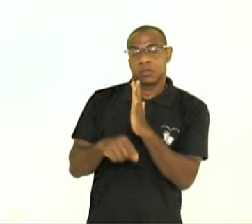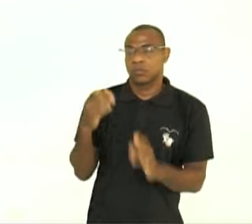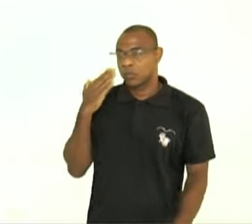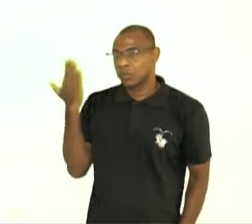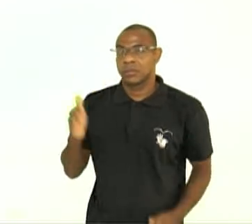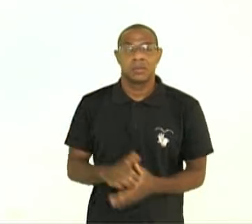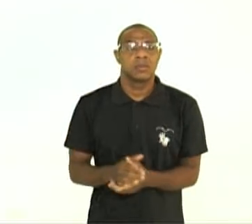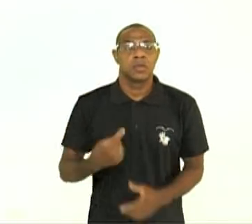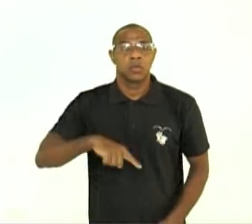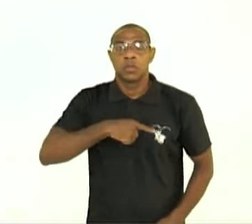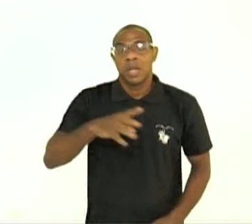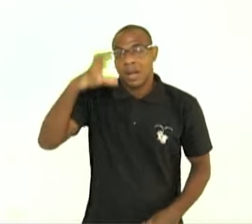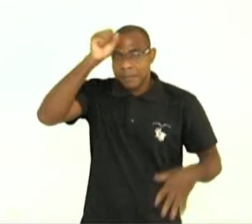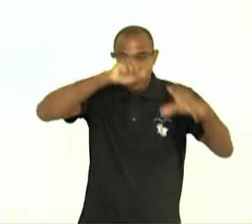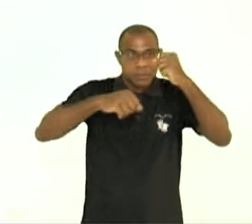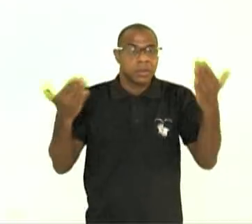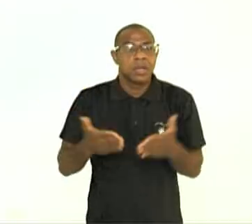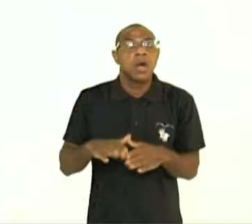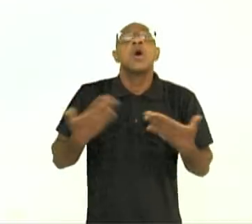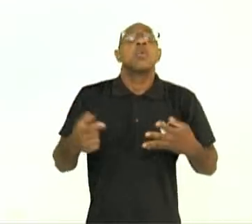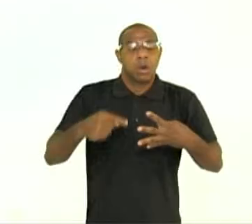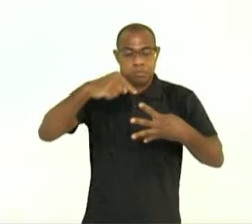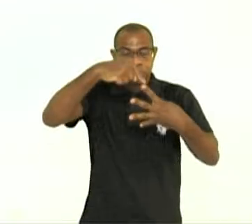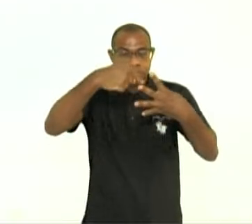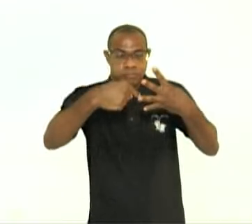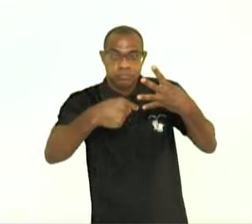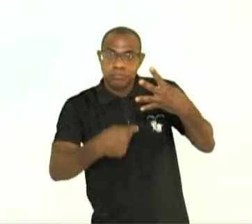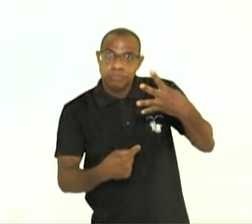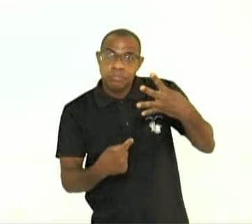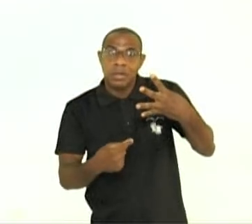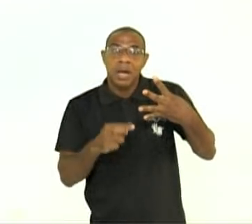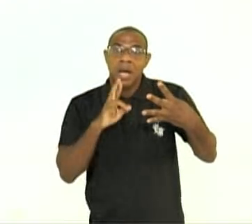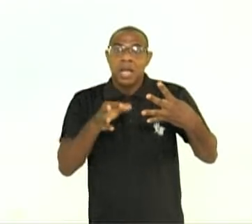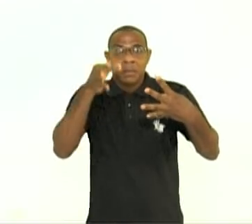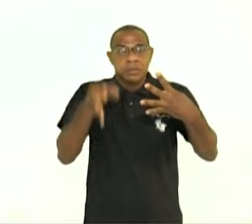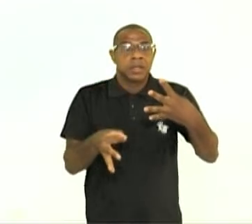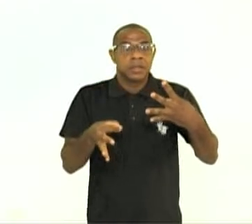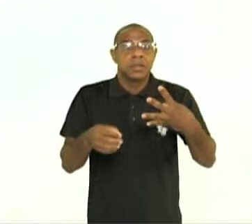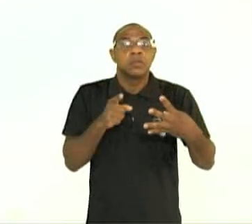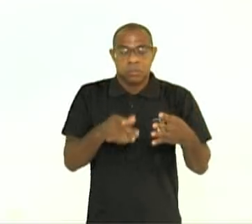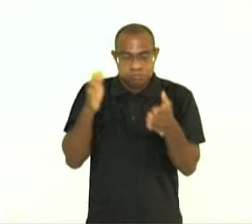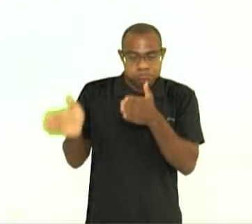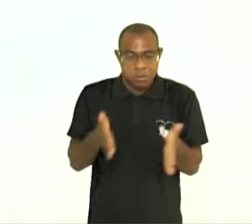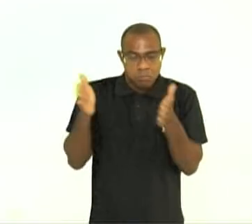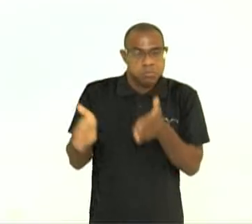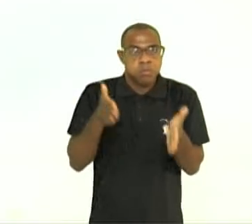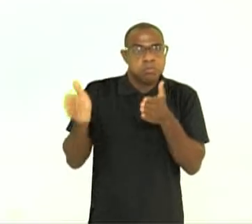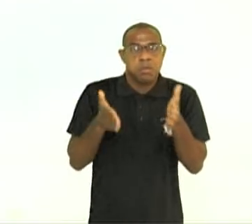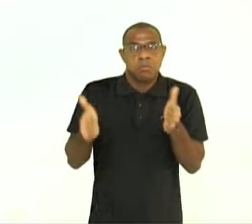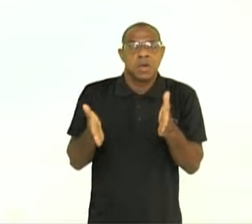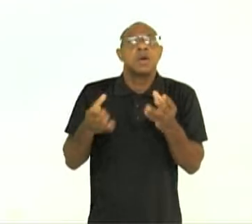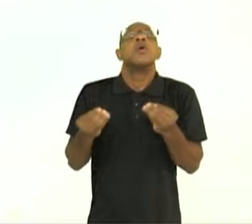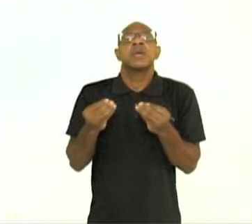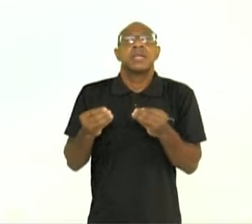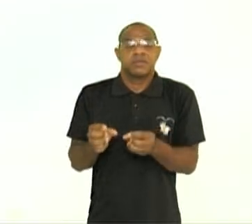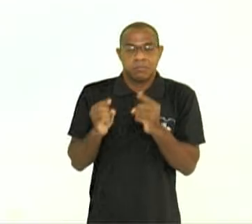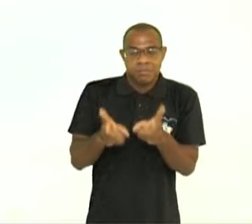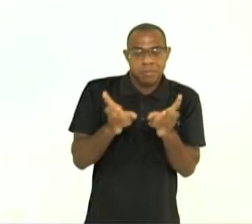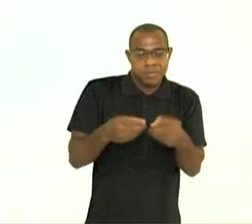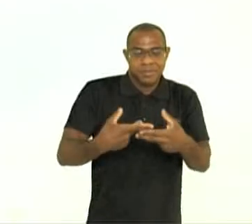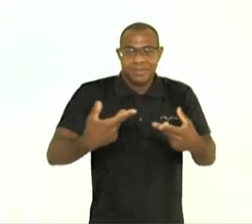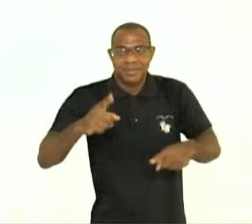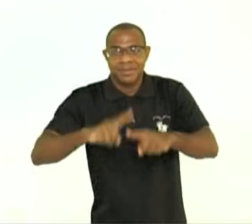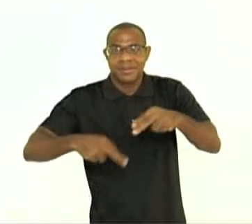do que aprendemos, qual a alternativa correta sobre os meios de produção de mercadorias? Letra A. Na